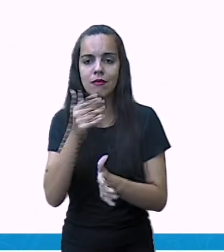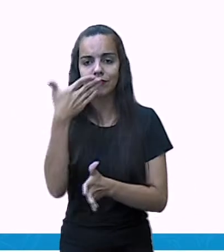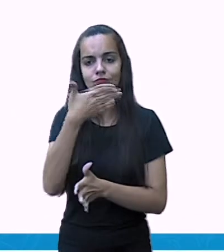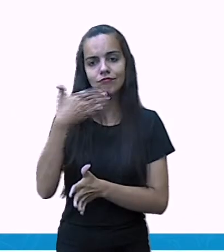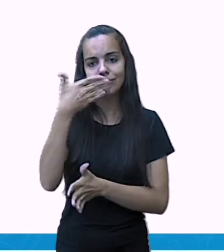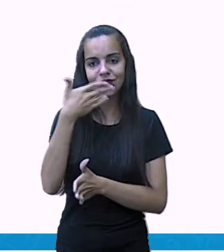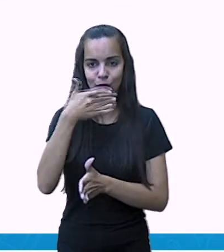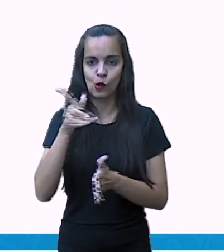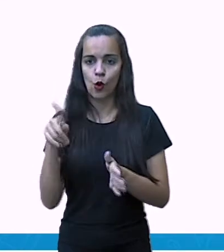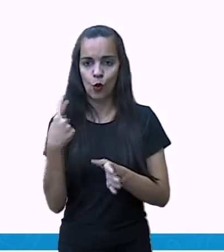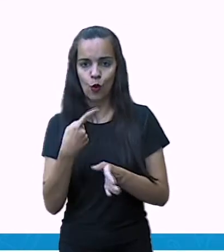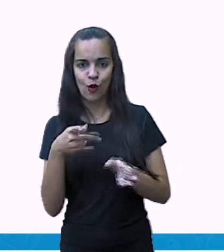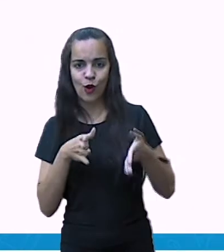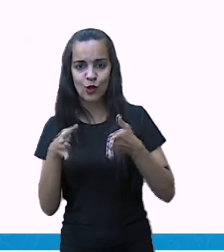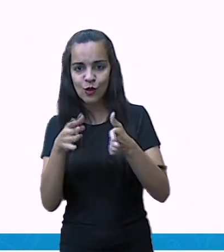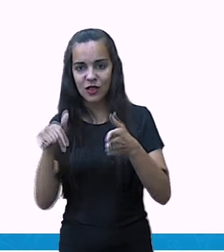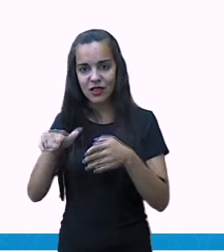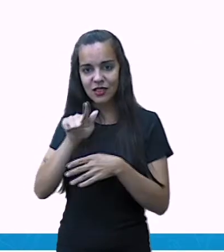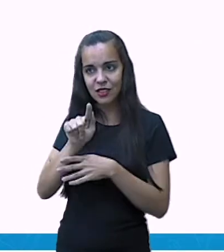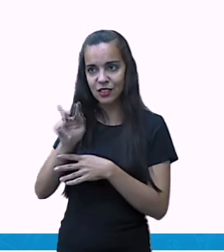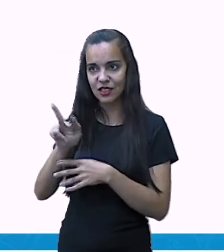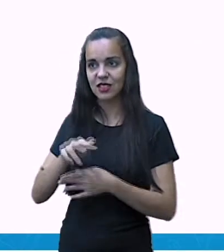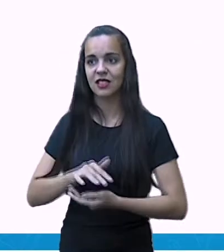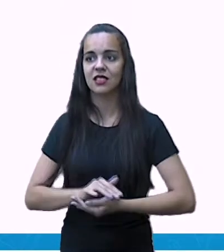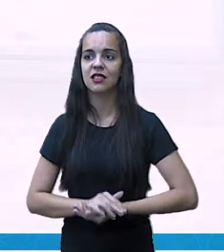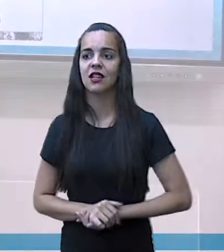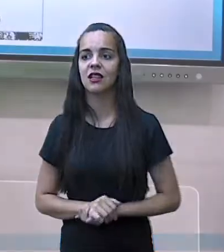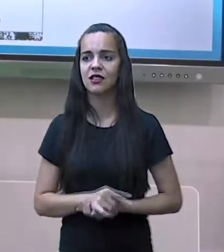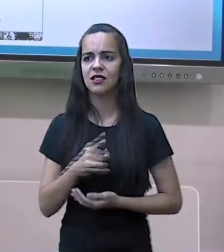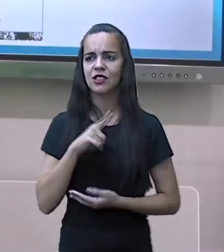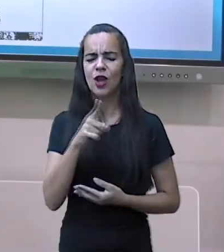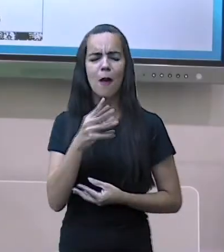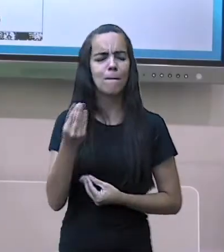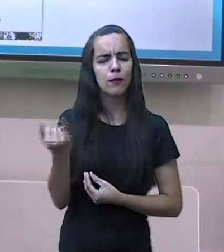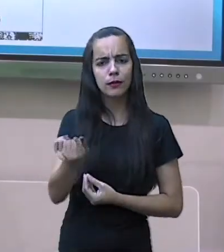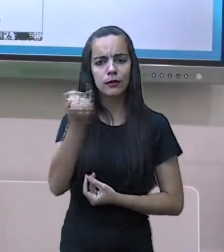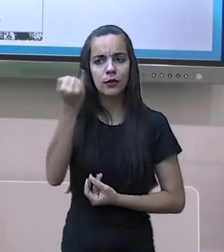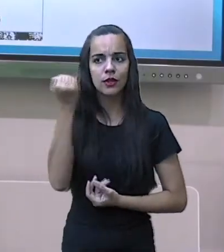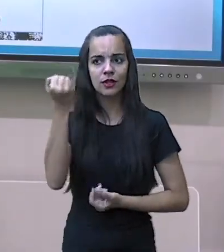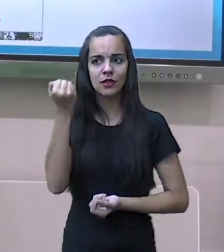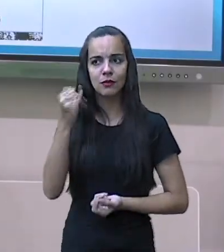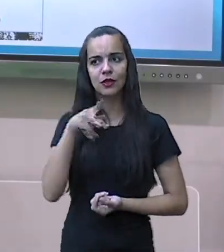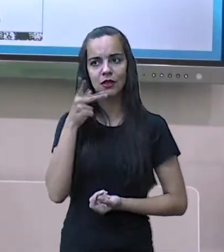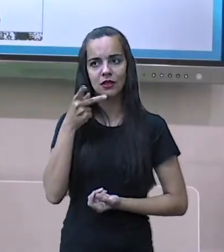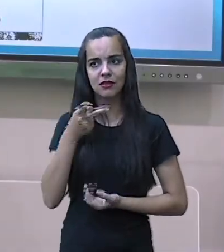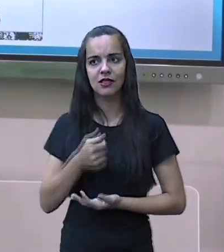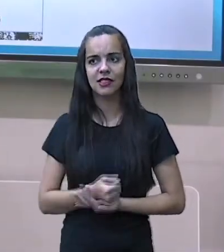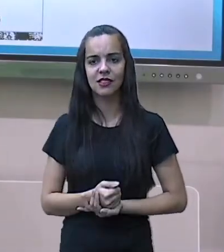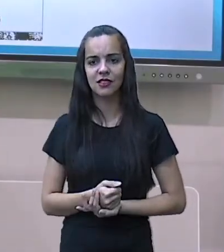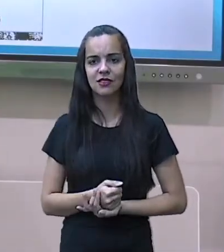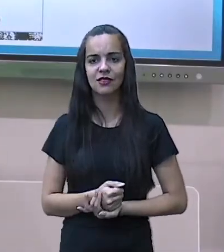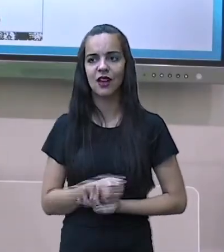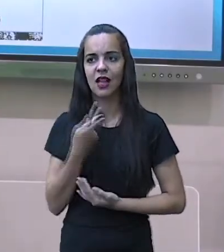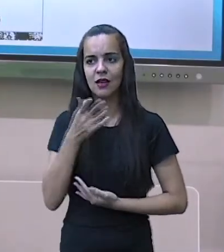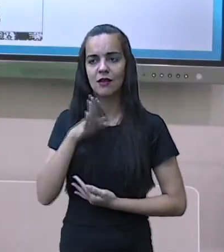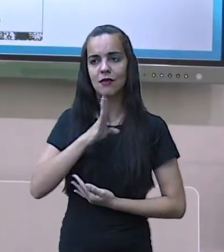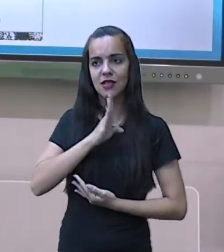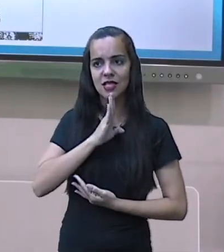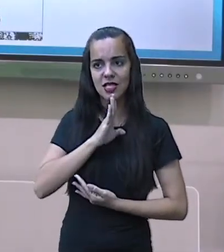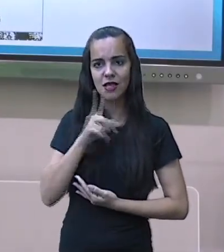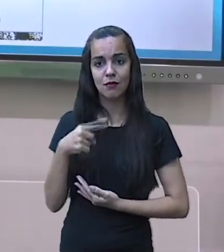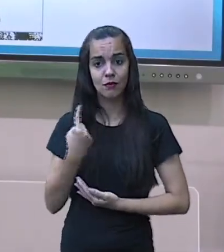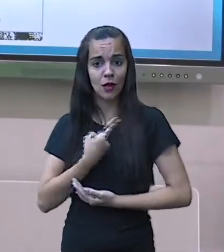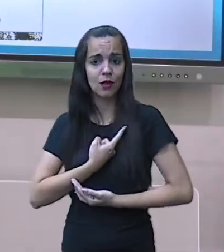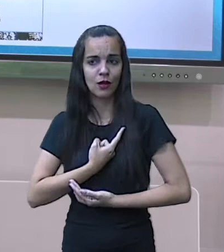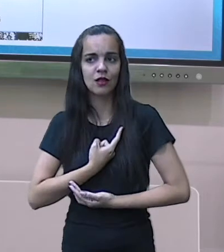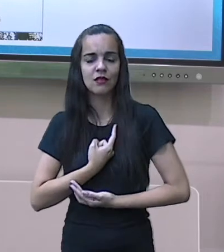de rios sem falar dessa importante bacia hidrográfica para